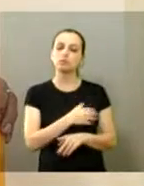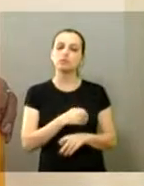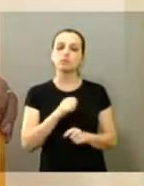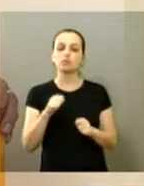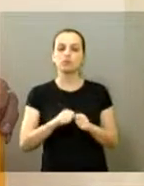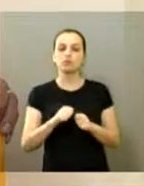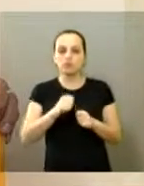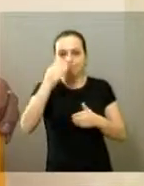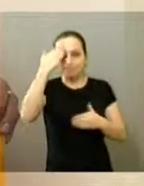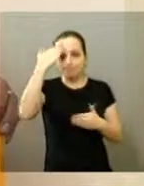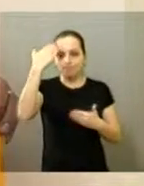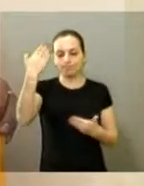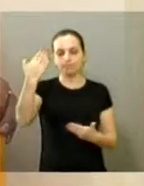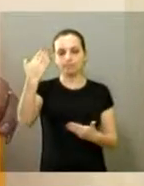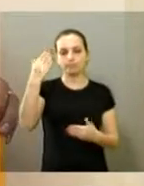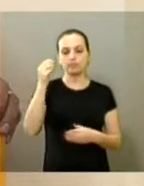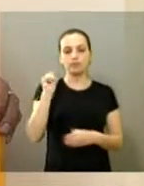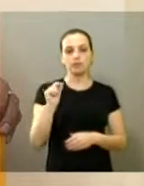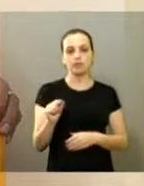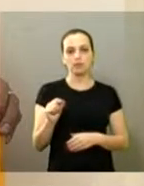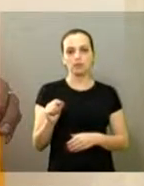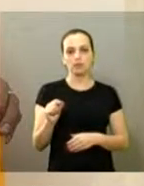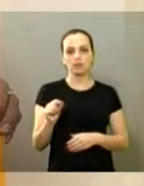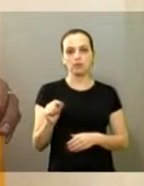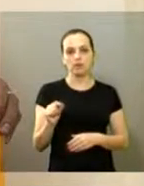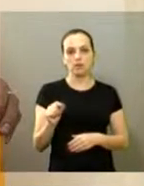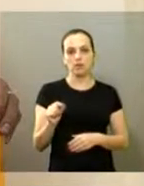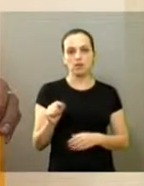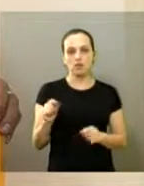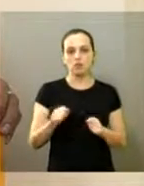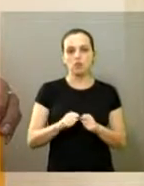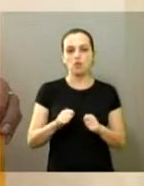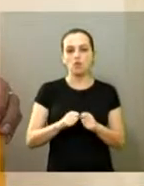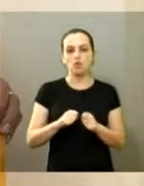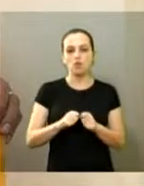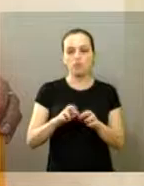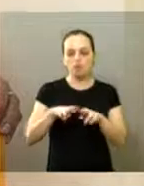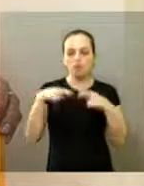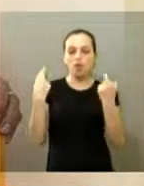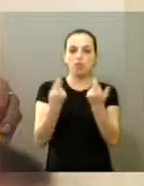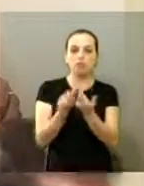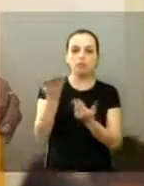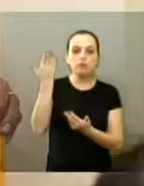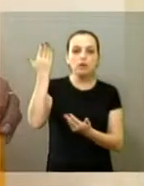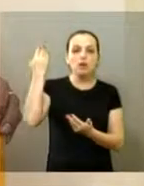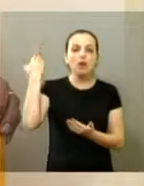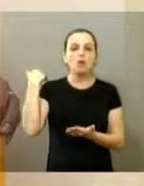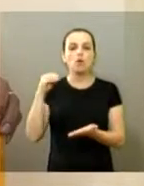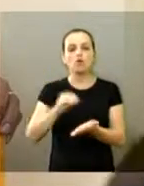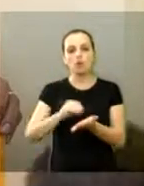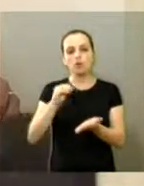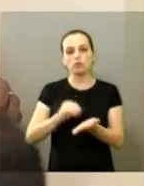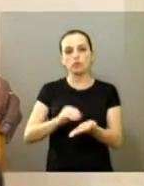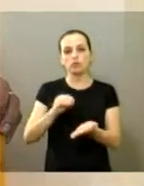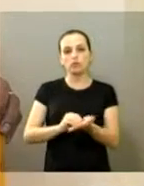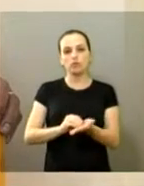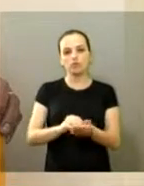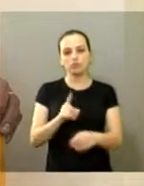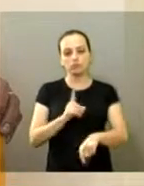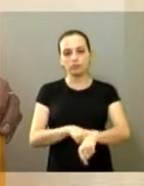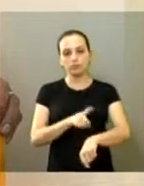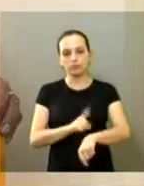um agradecimento na qual não fiz na sessão passada por falta de